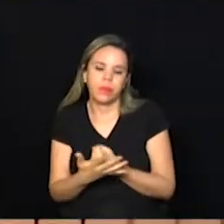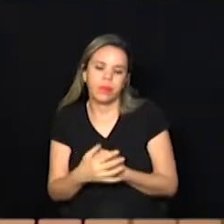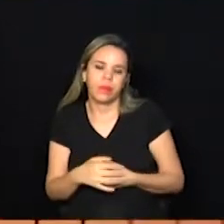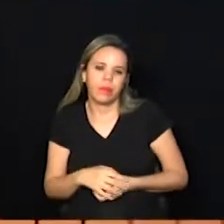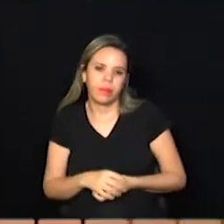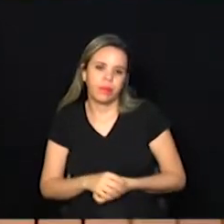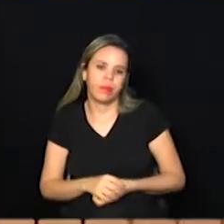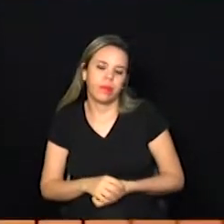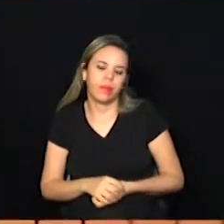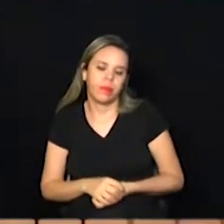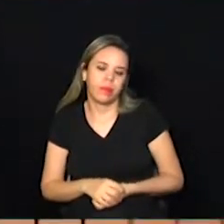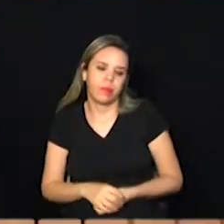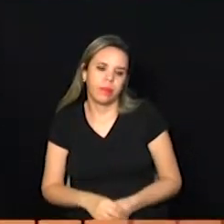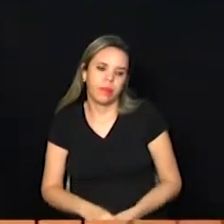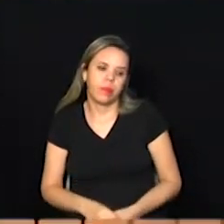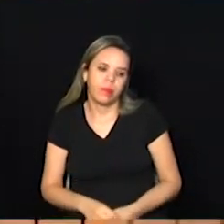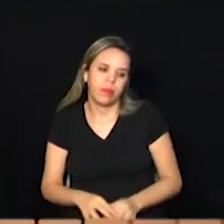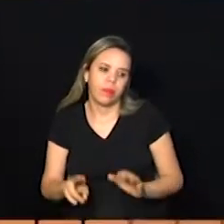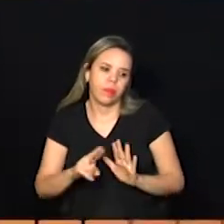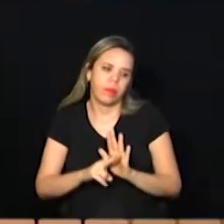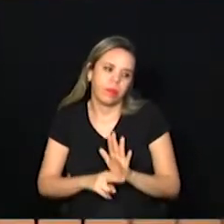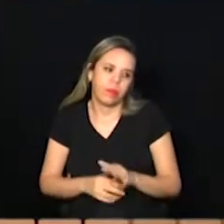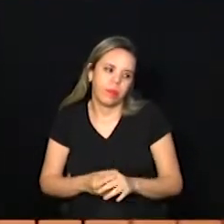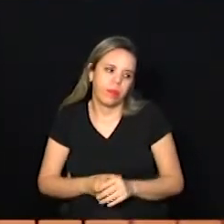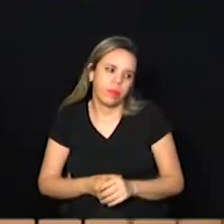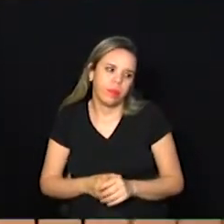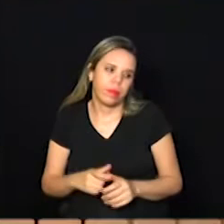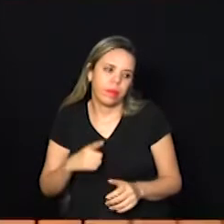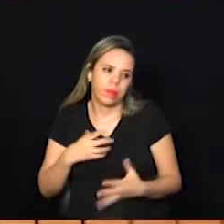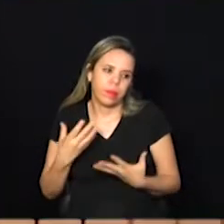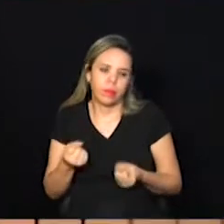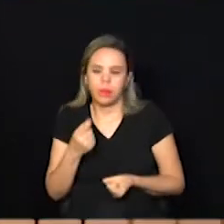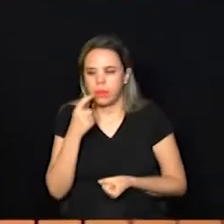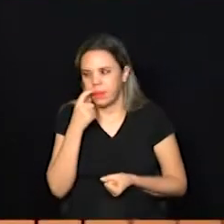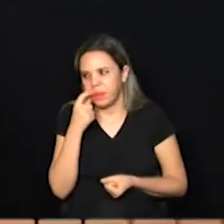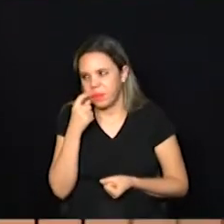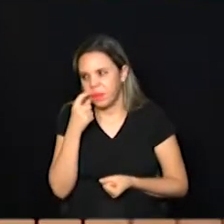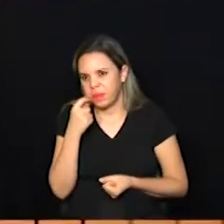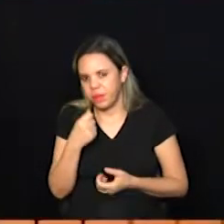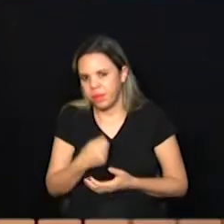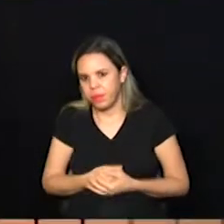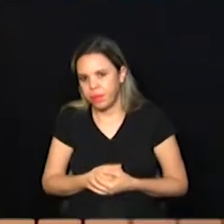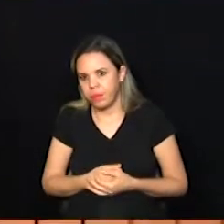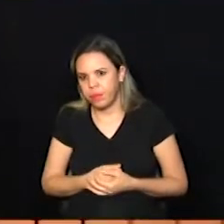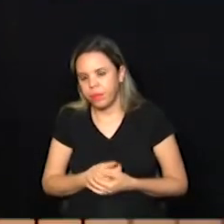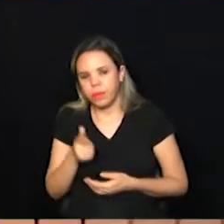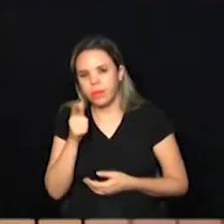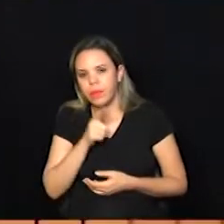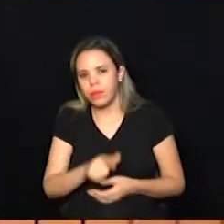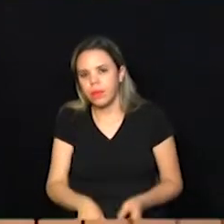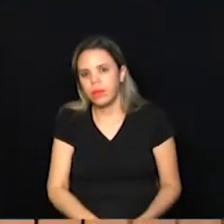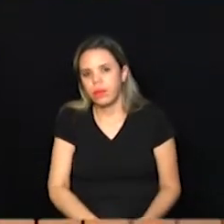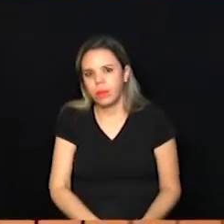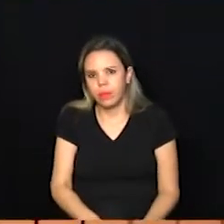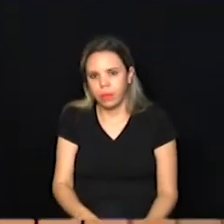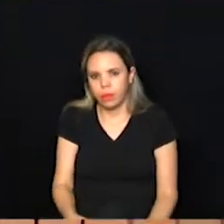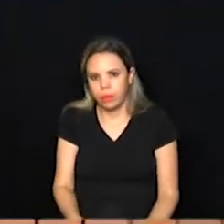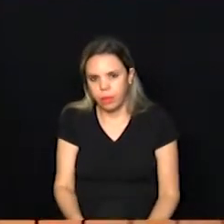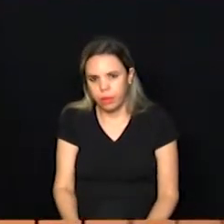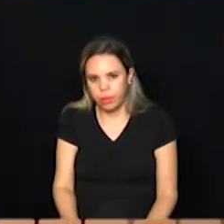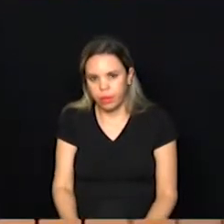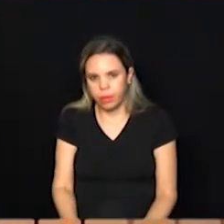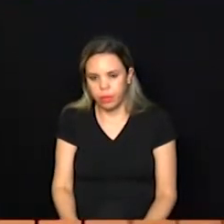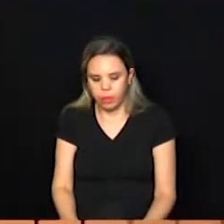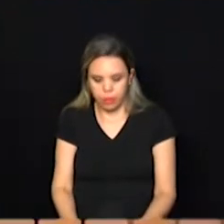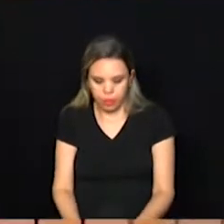foi uma medida aí que tenha sido adotada para conseguir auxiliar